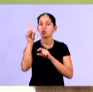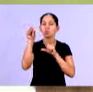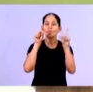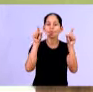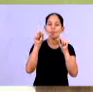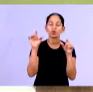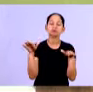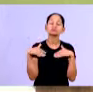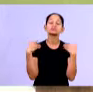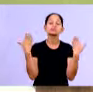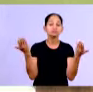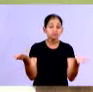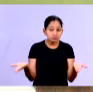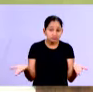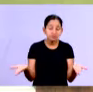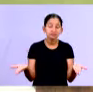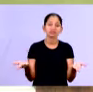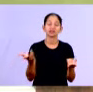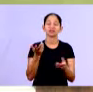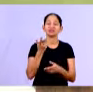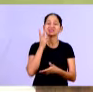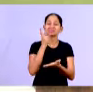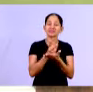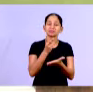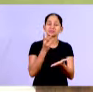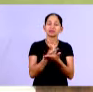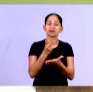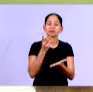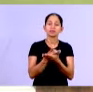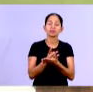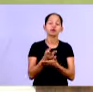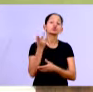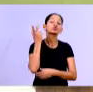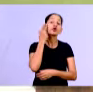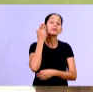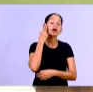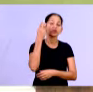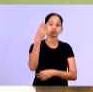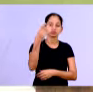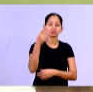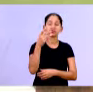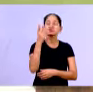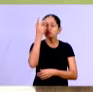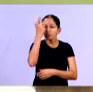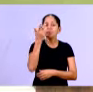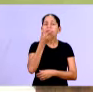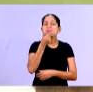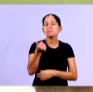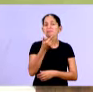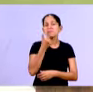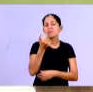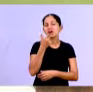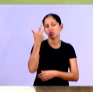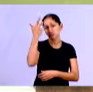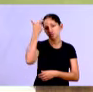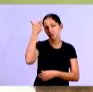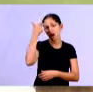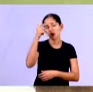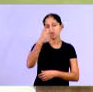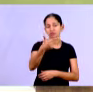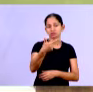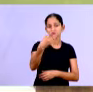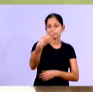ano como 365 dias, sempre use o ano comercial, que é o padrão utilizado nas instituições